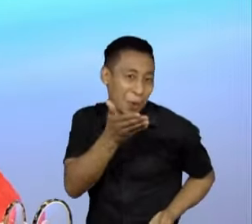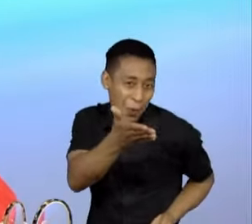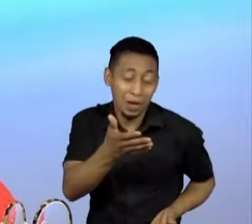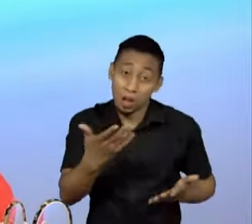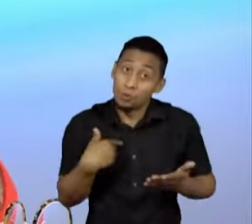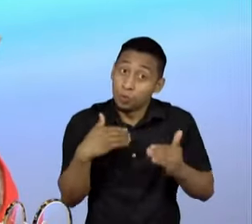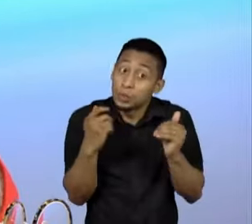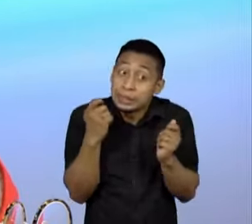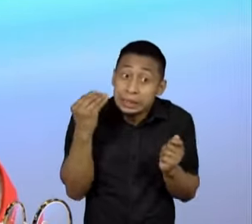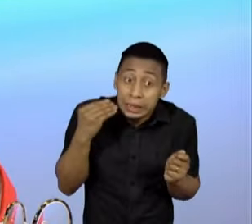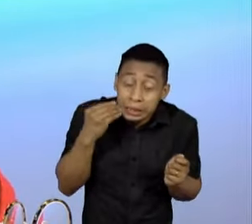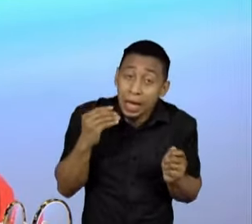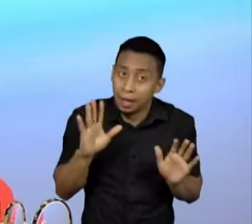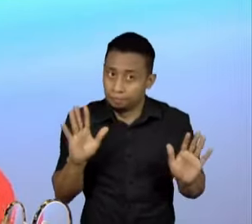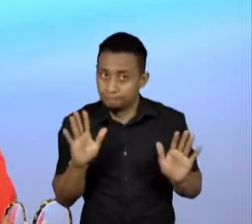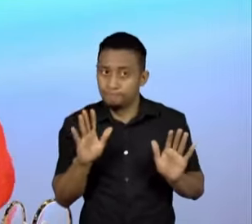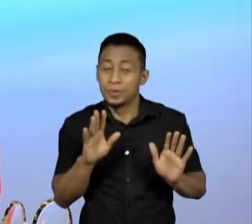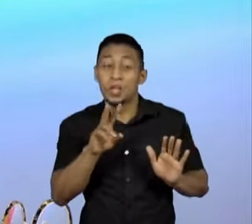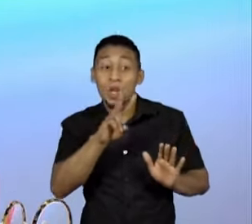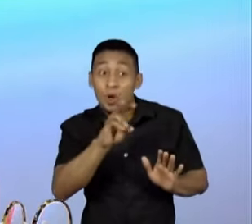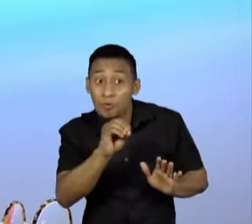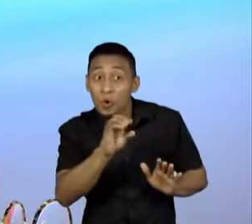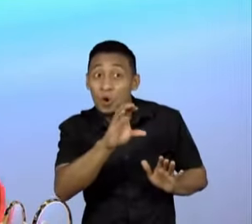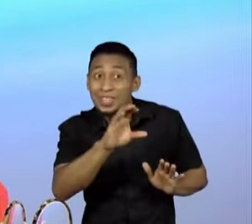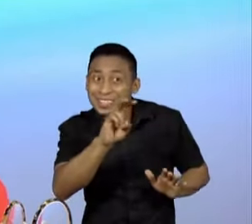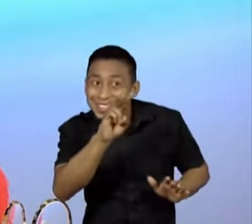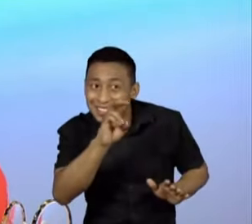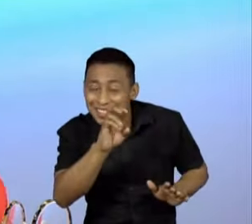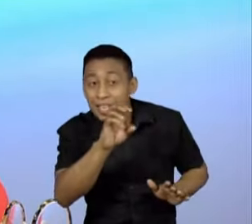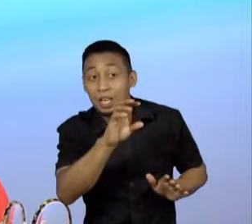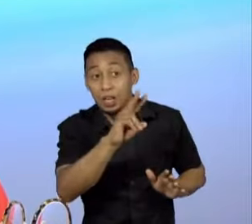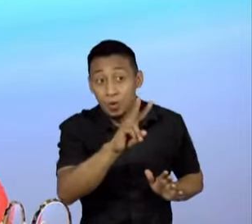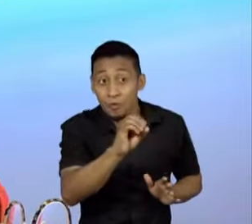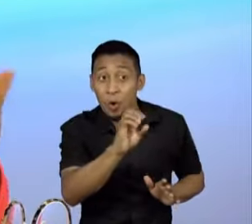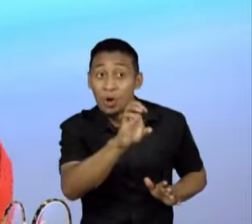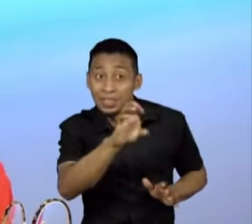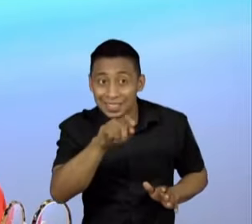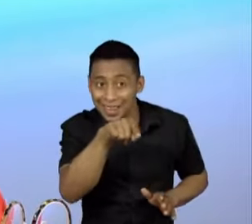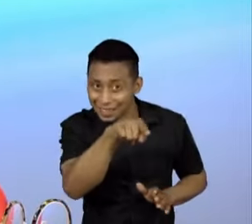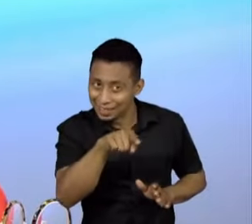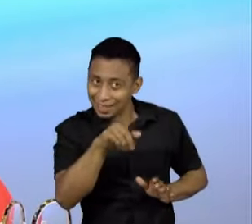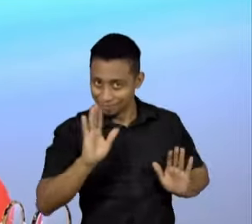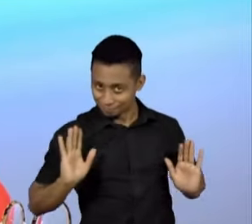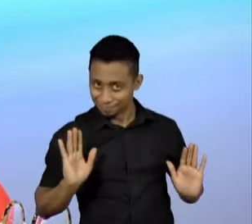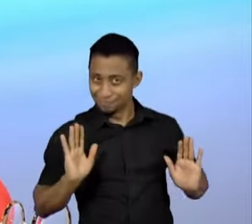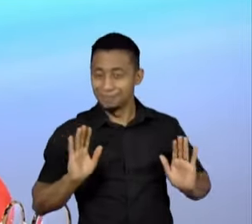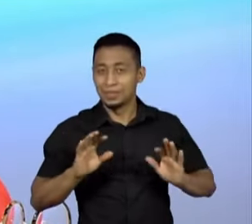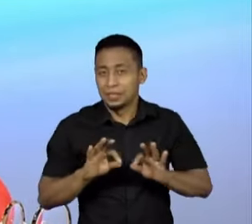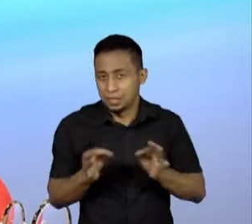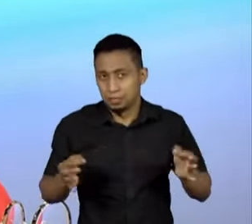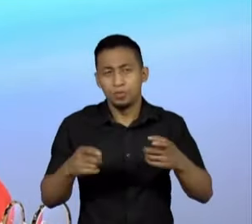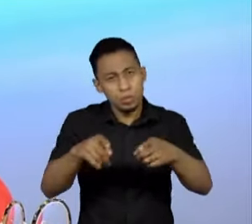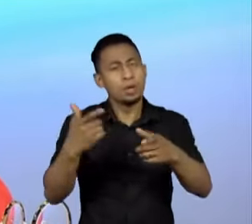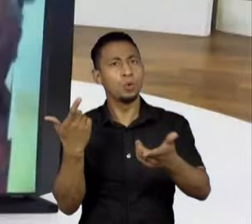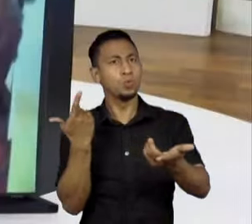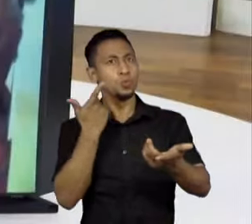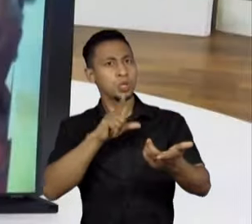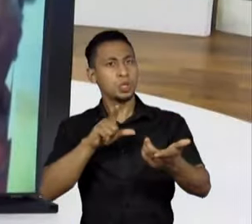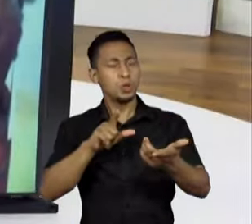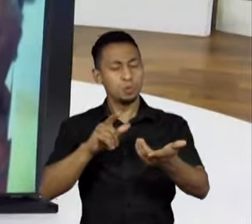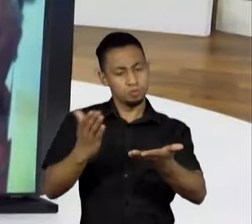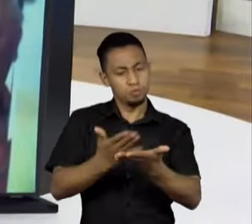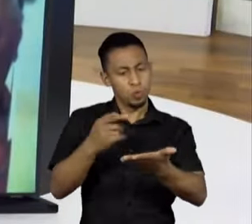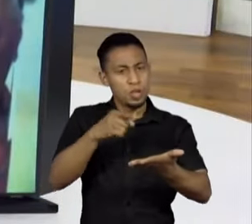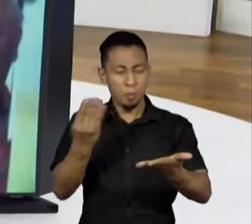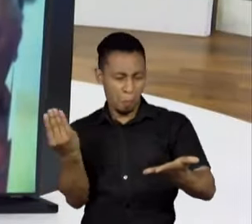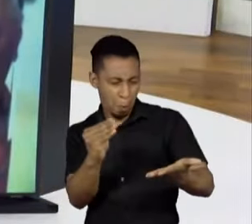anterior, que costuma contemplar vivências, a vivência do outro e trazer e traduzir isso para a sua obra, né? Nós